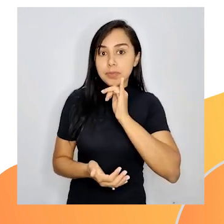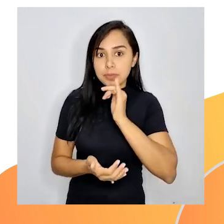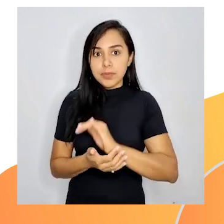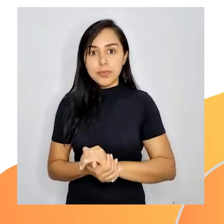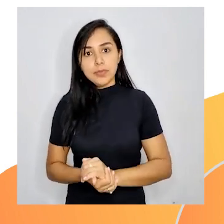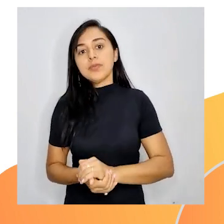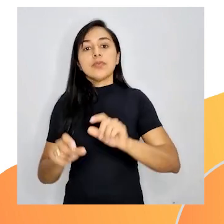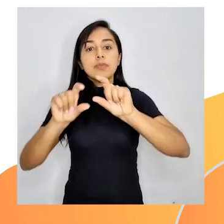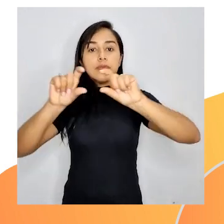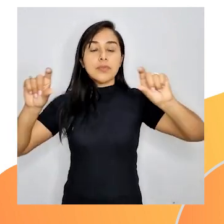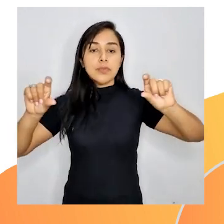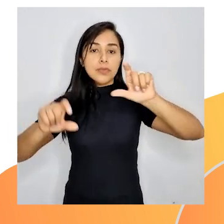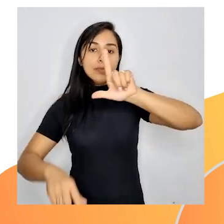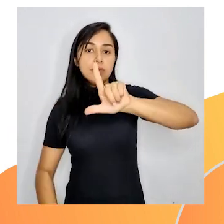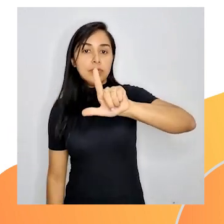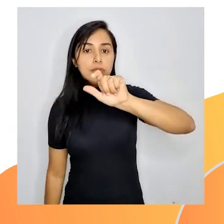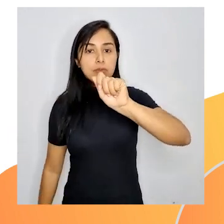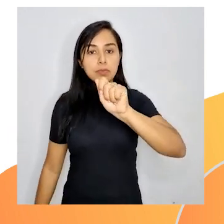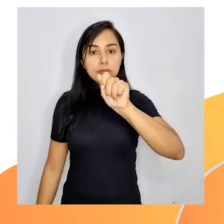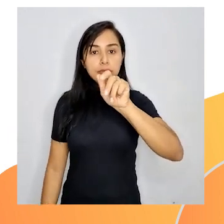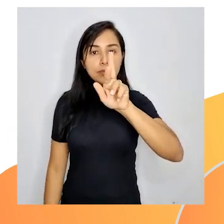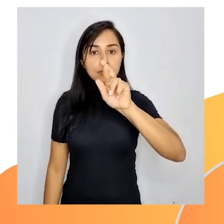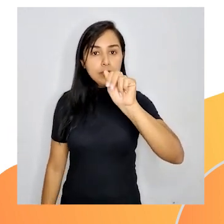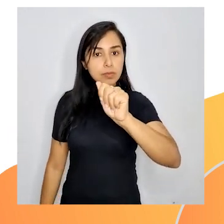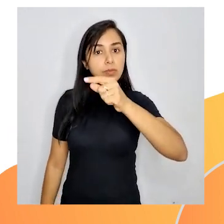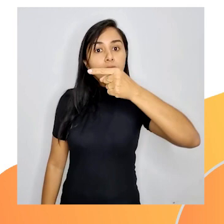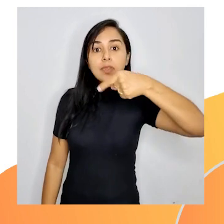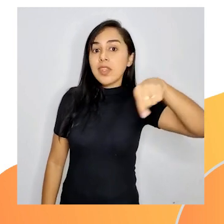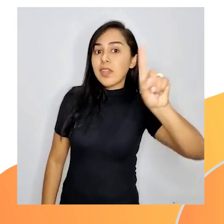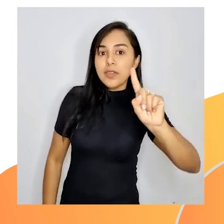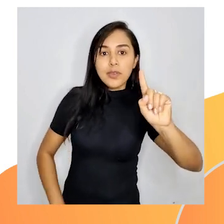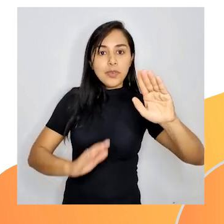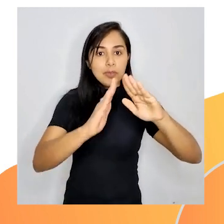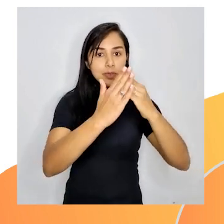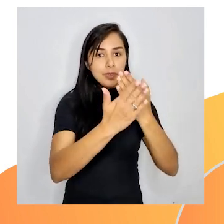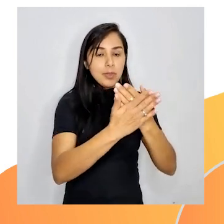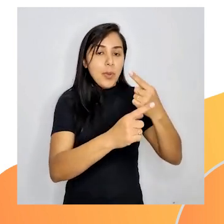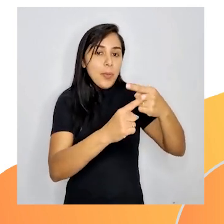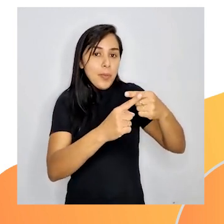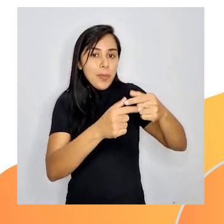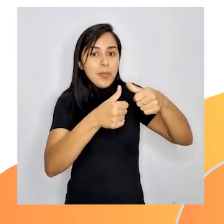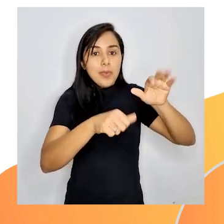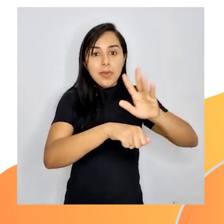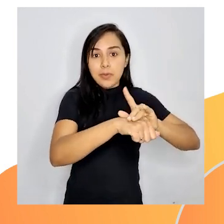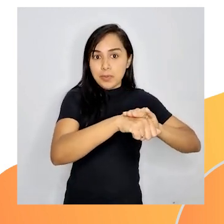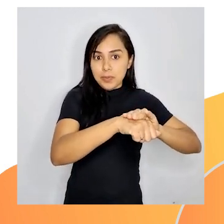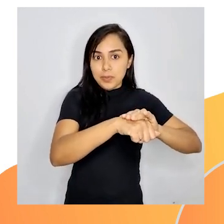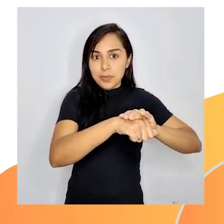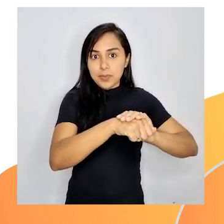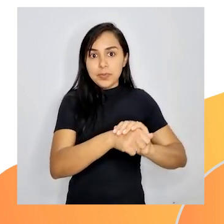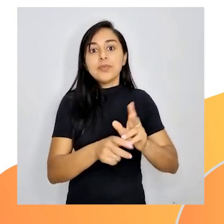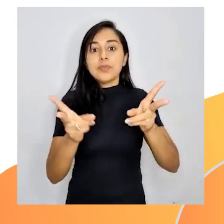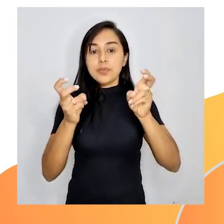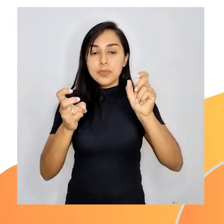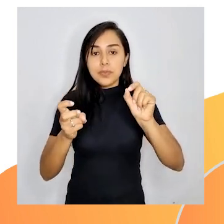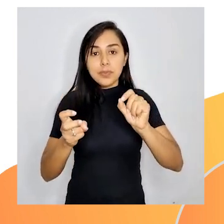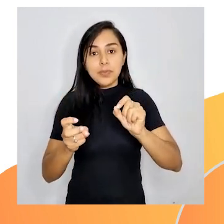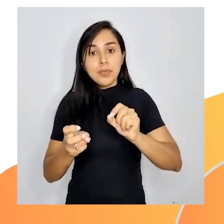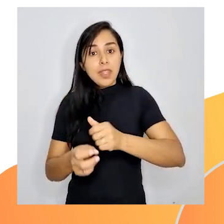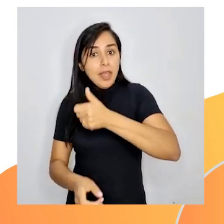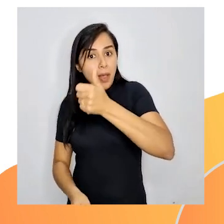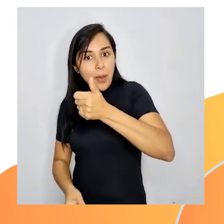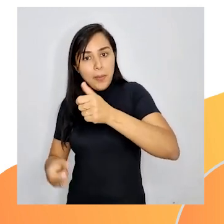gente percebe que tem duas orações e elas estão ligadas por uma conjunção que indica explicação,